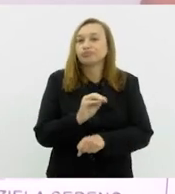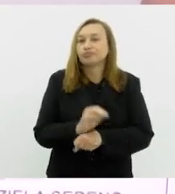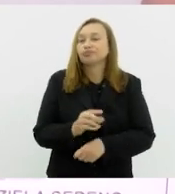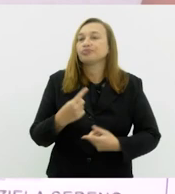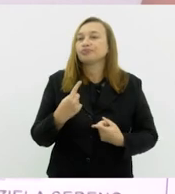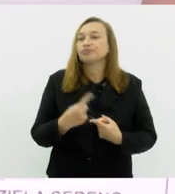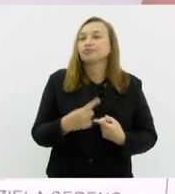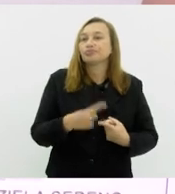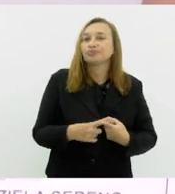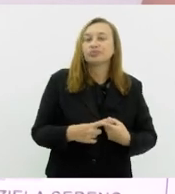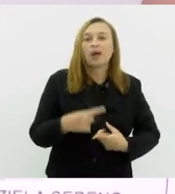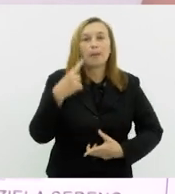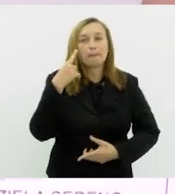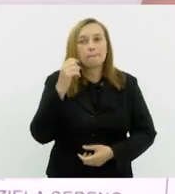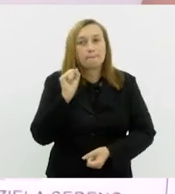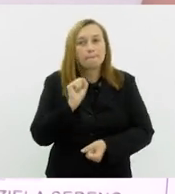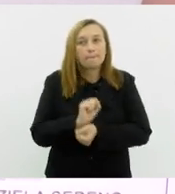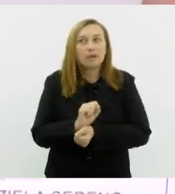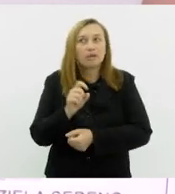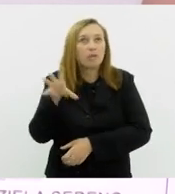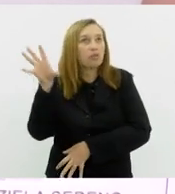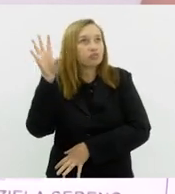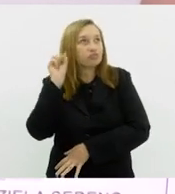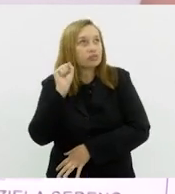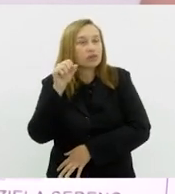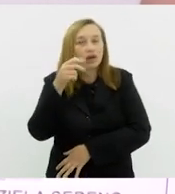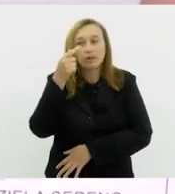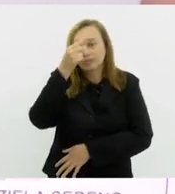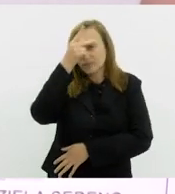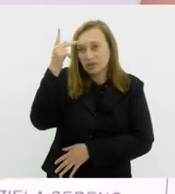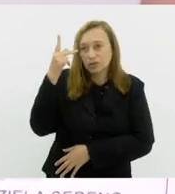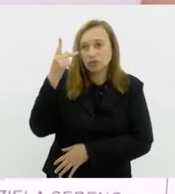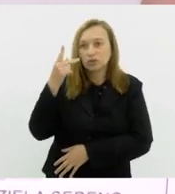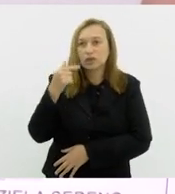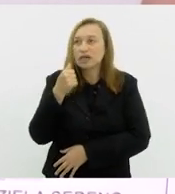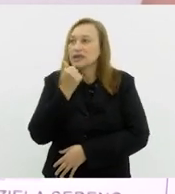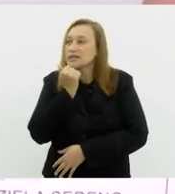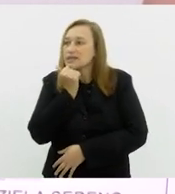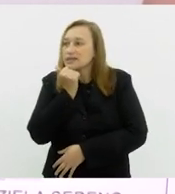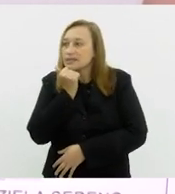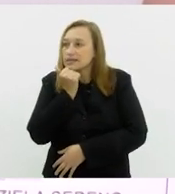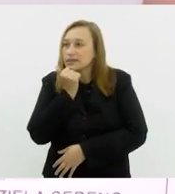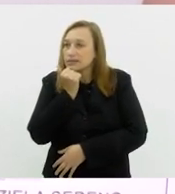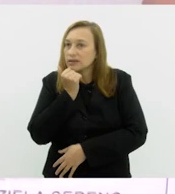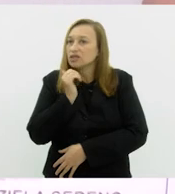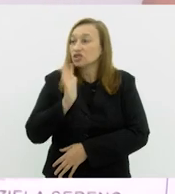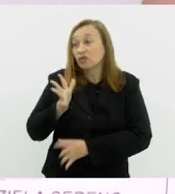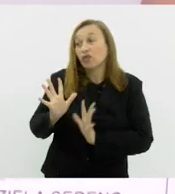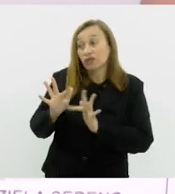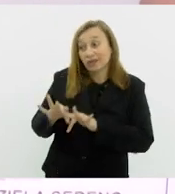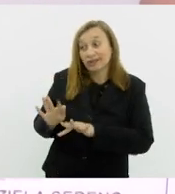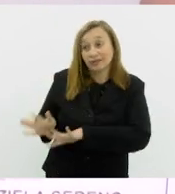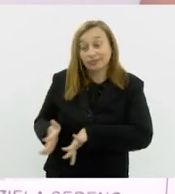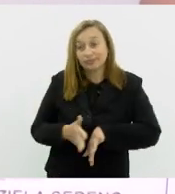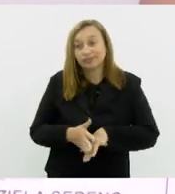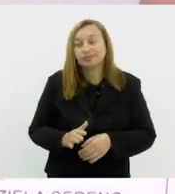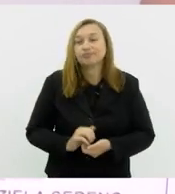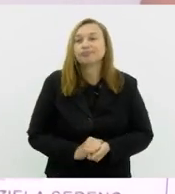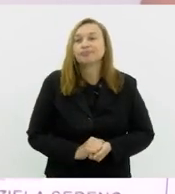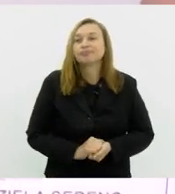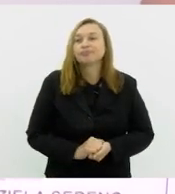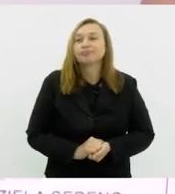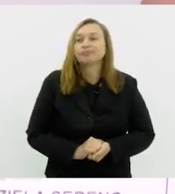quando a gente para ouvir a pessoa, né? Porque eu vou parafrasear, já vou concluir, vou parafrasear